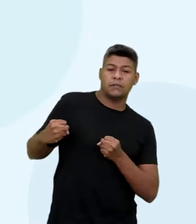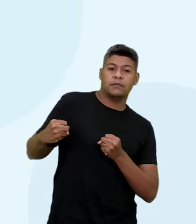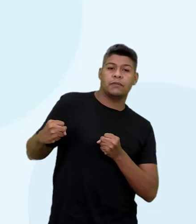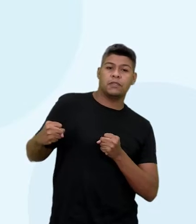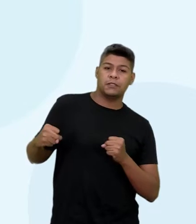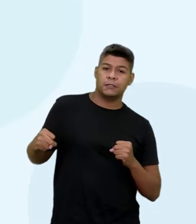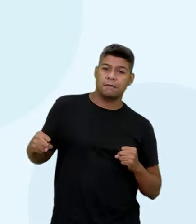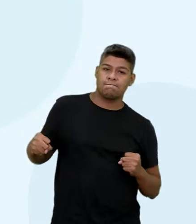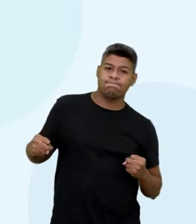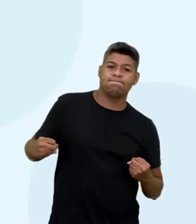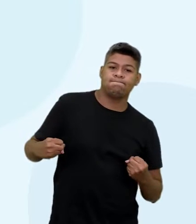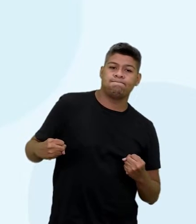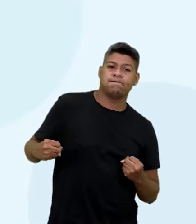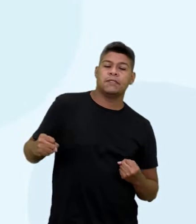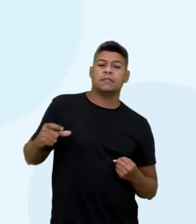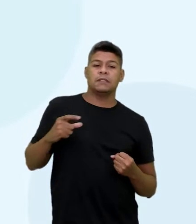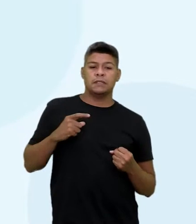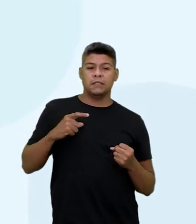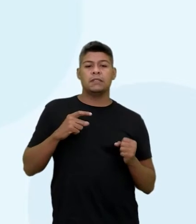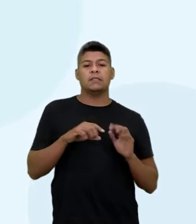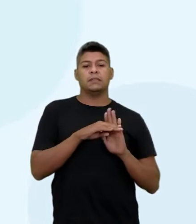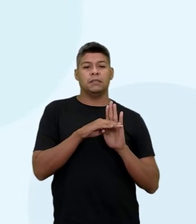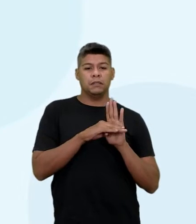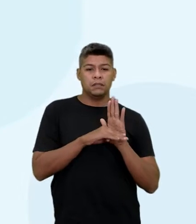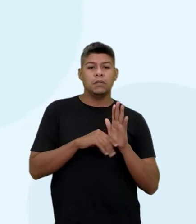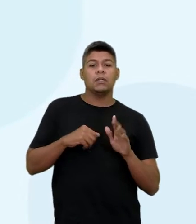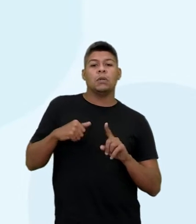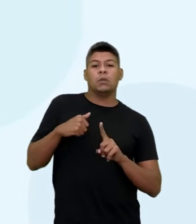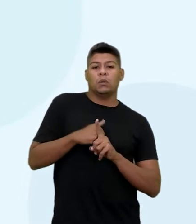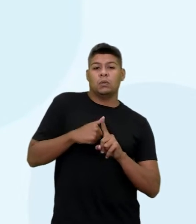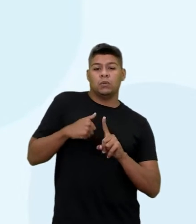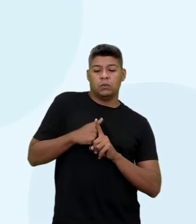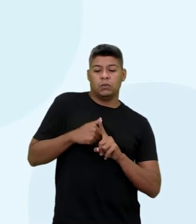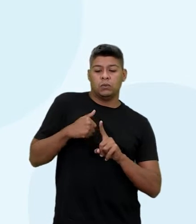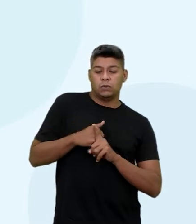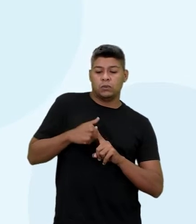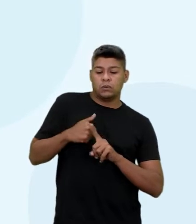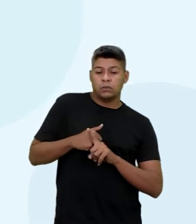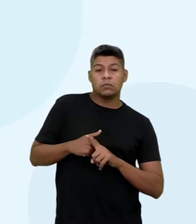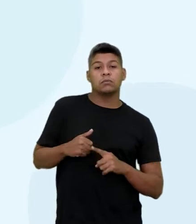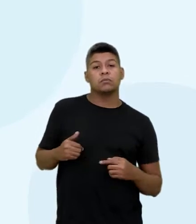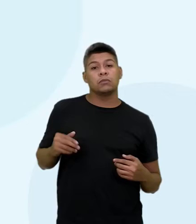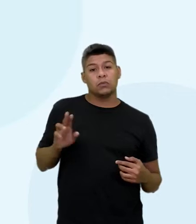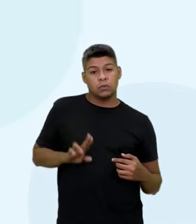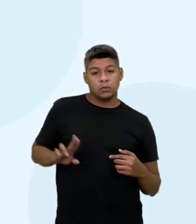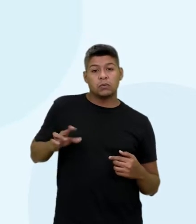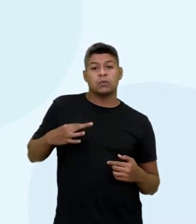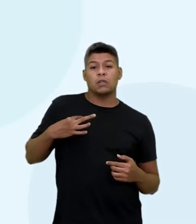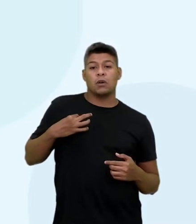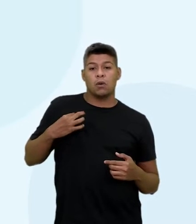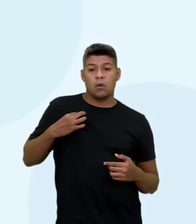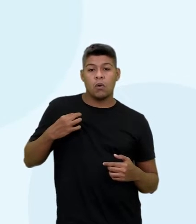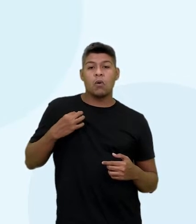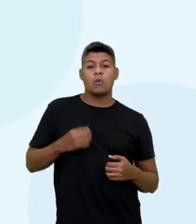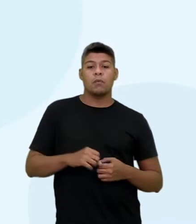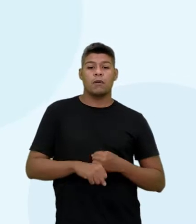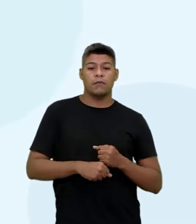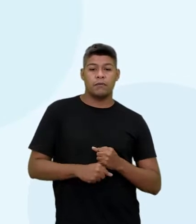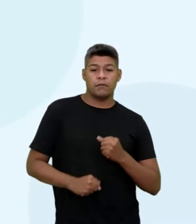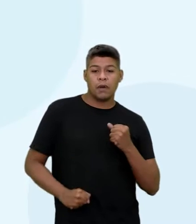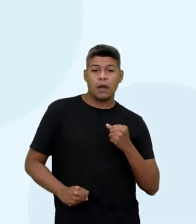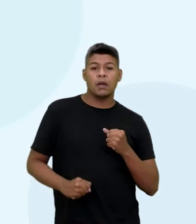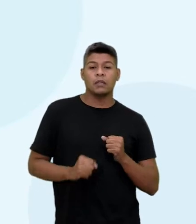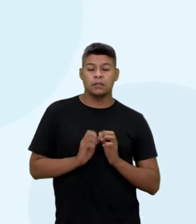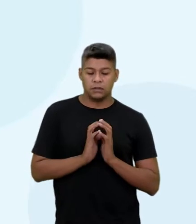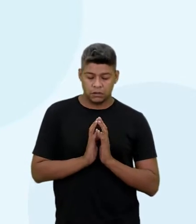né? Algumas lutas, né? Alguns esportes possuem hierarquias, graduações e para isso utilizam uniformes, faixas, cumprimentos